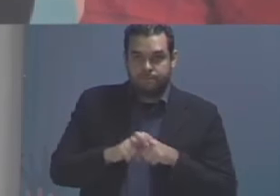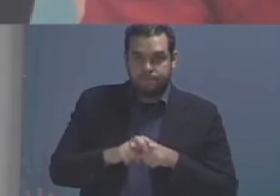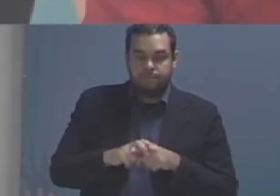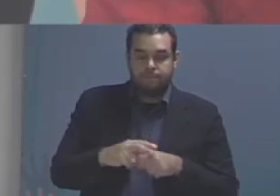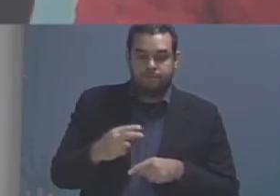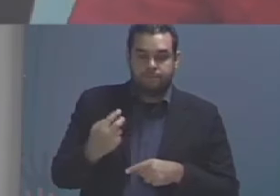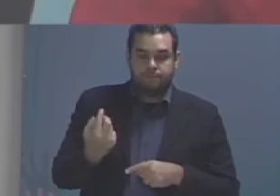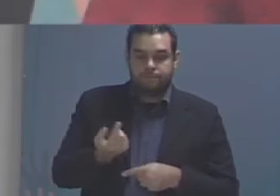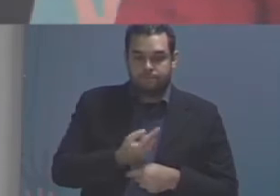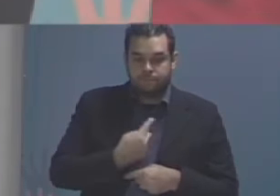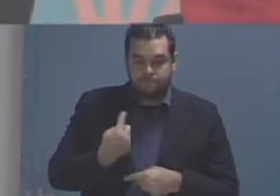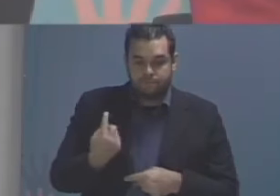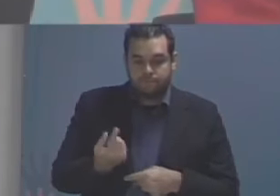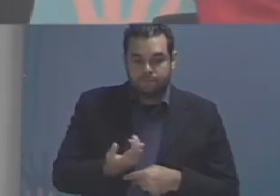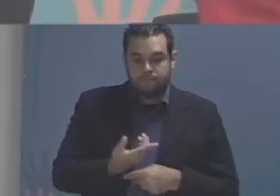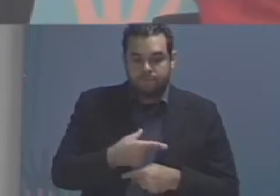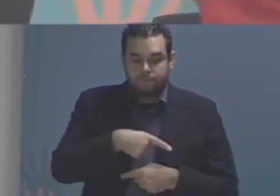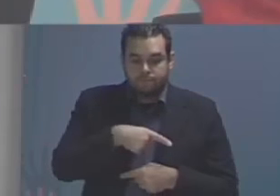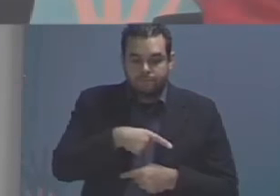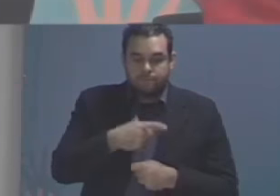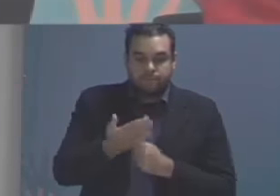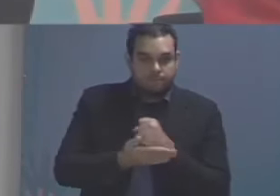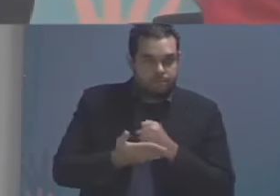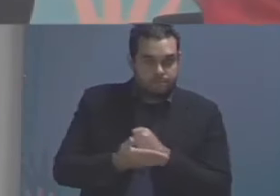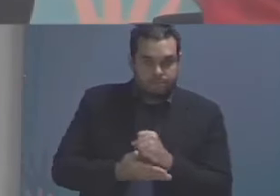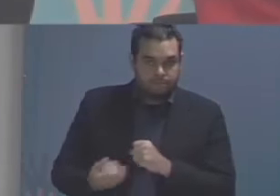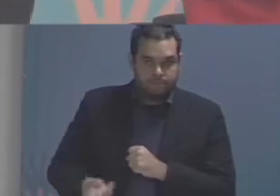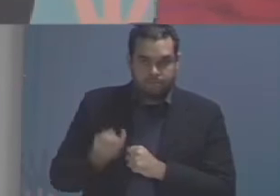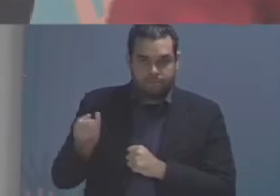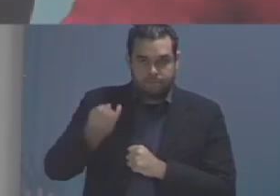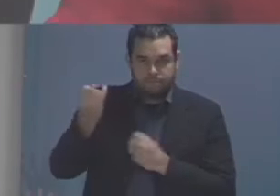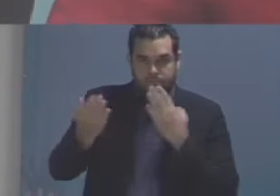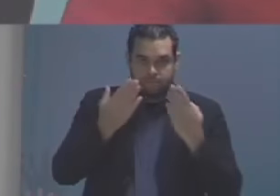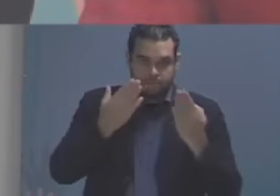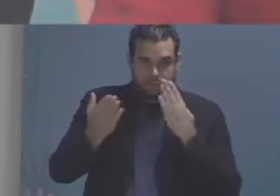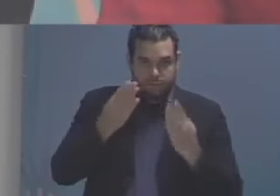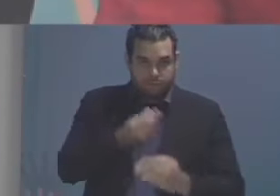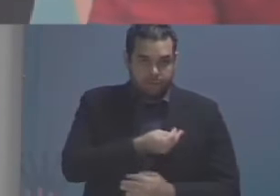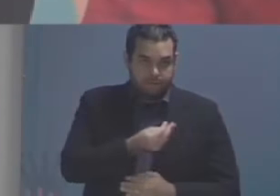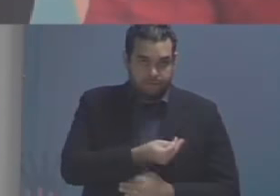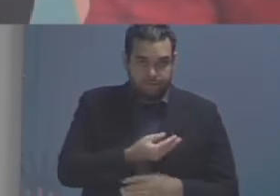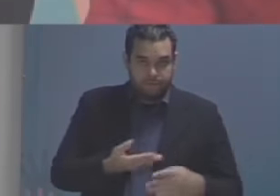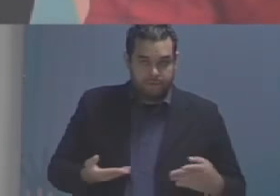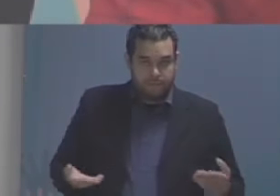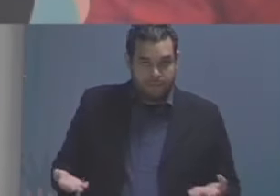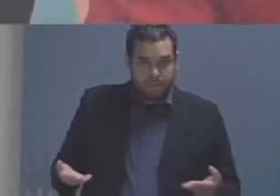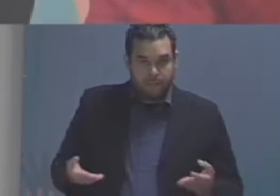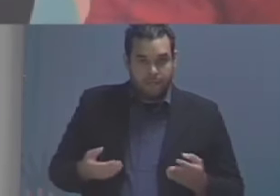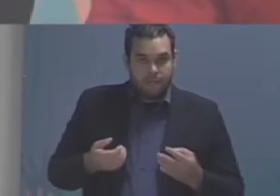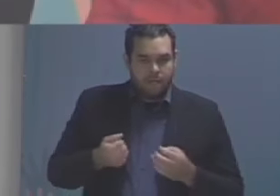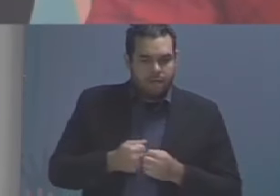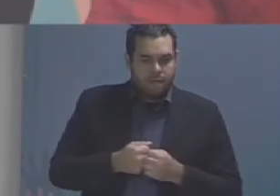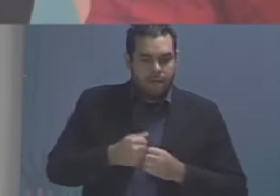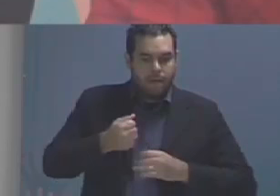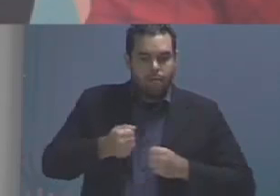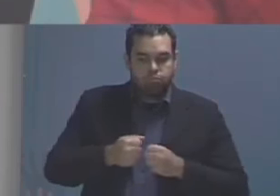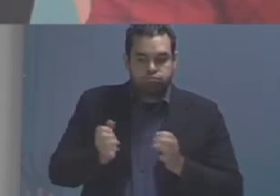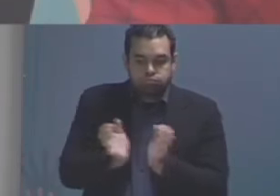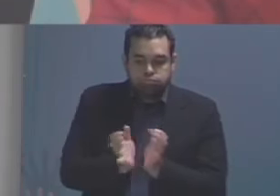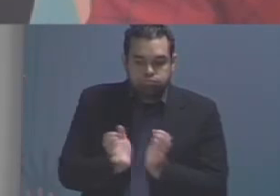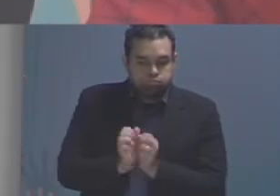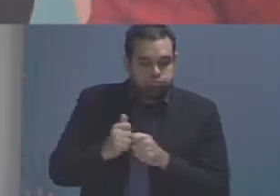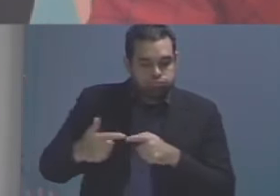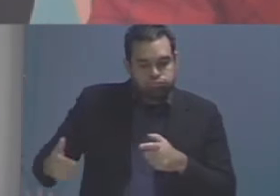temos uma coisa fundamental na que a psicologia tem passado, que é uma grande parte dos seus trabalhadores